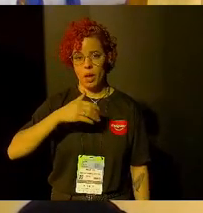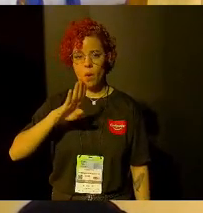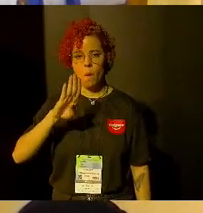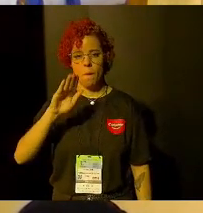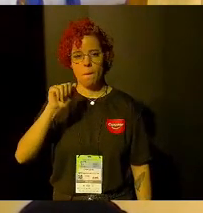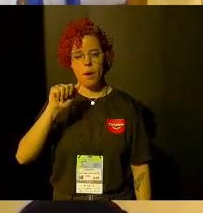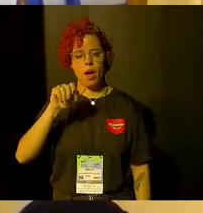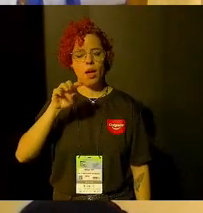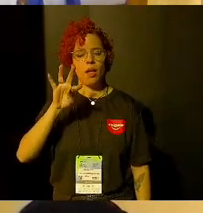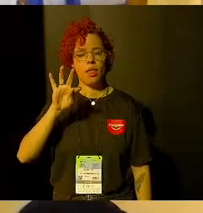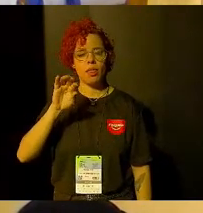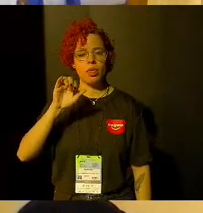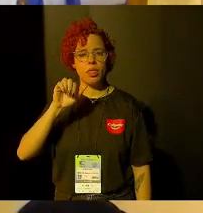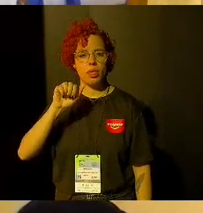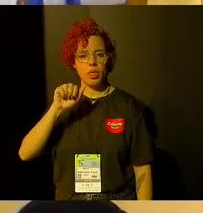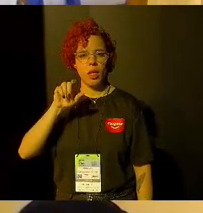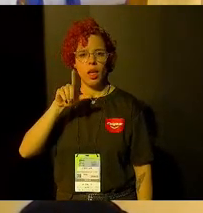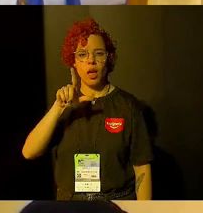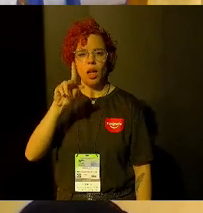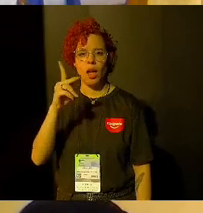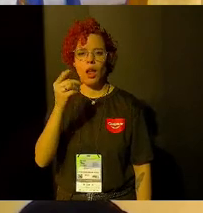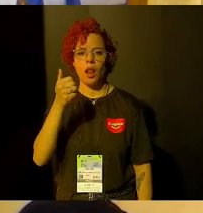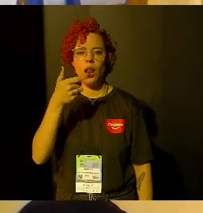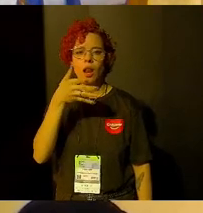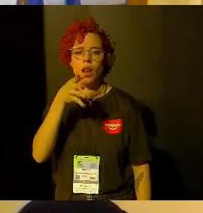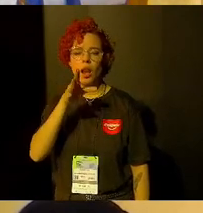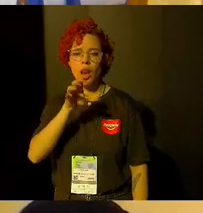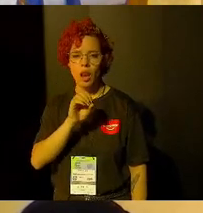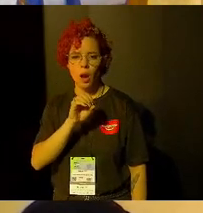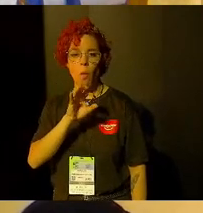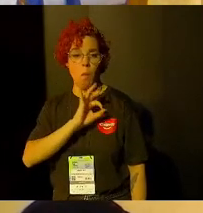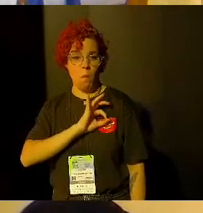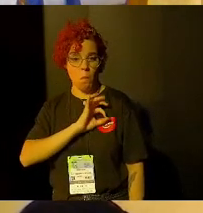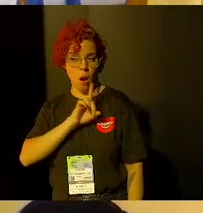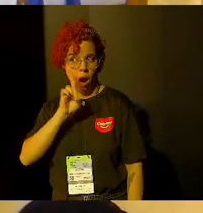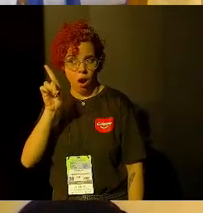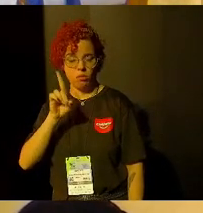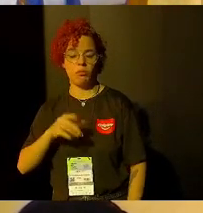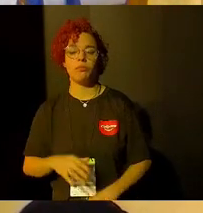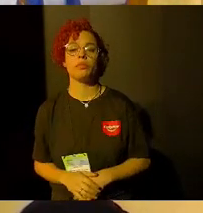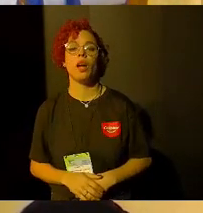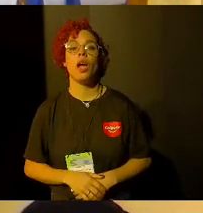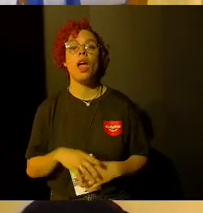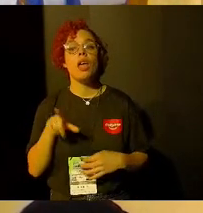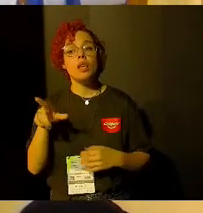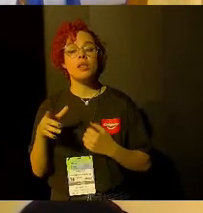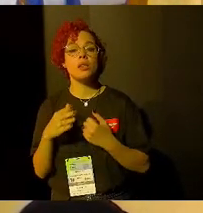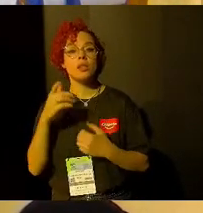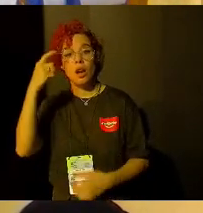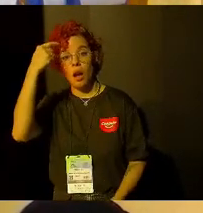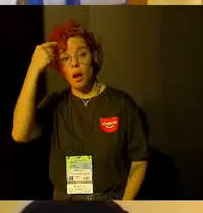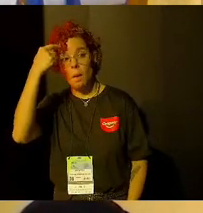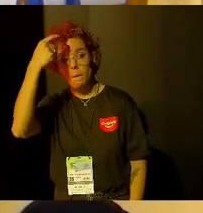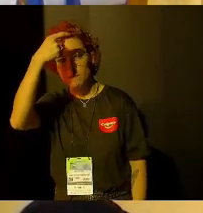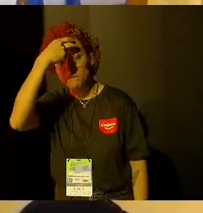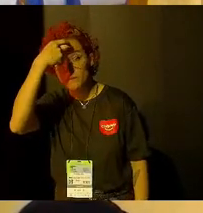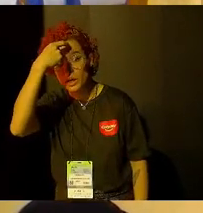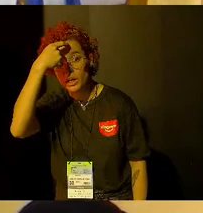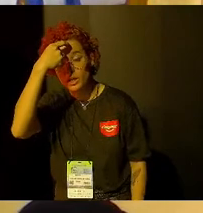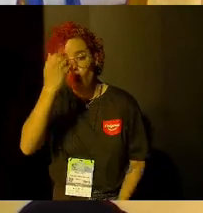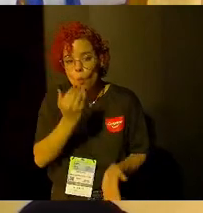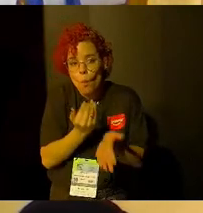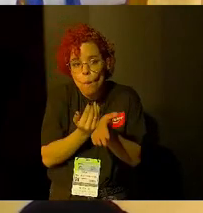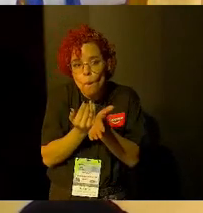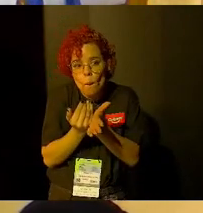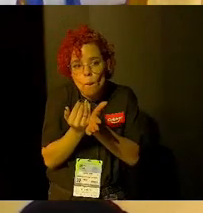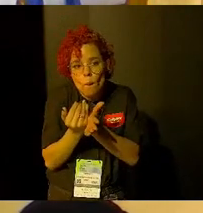Janeiro essas cabeças deram origem à segurança pública do Brasil essas cabeças deram origem à